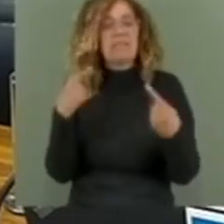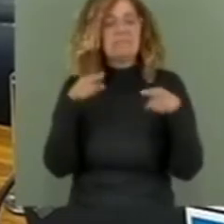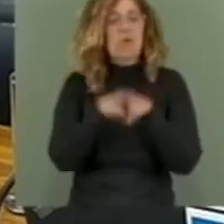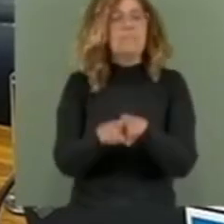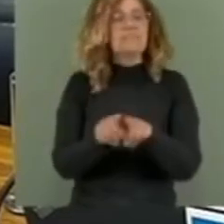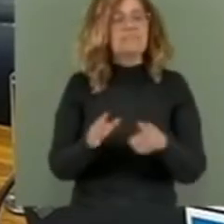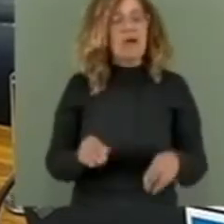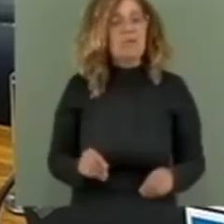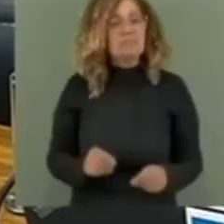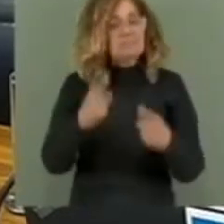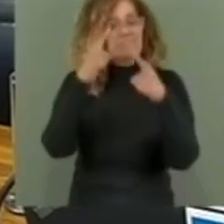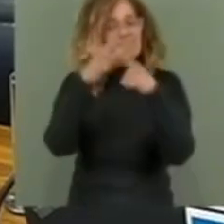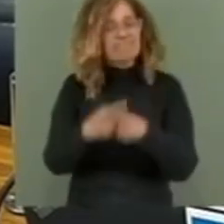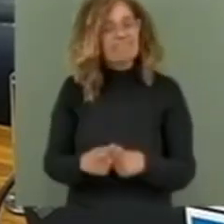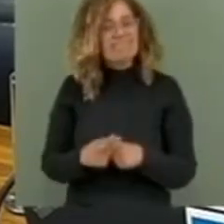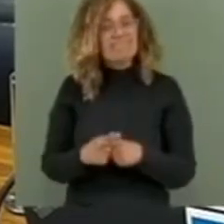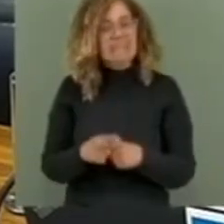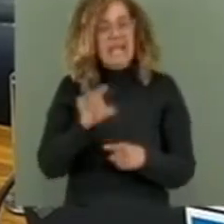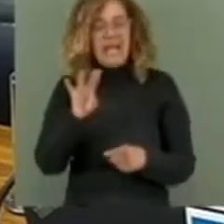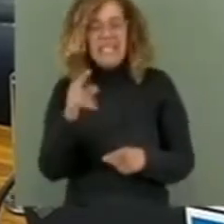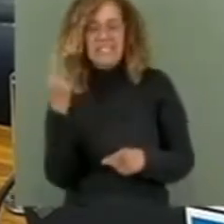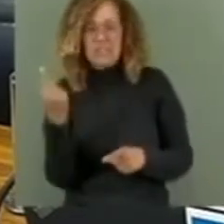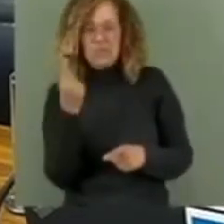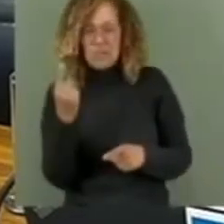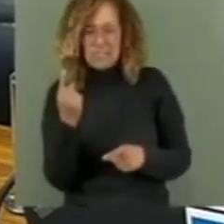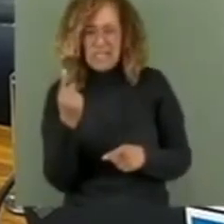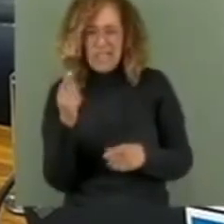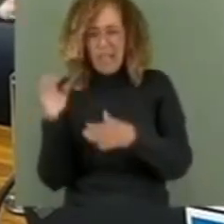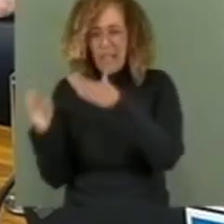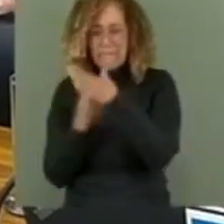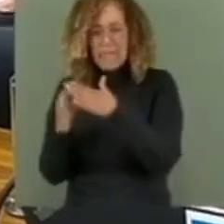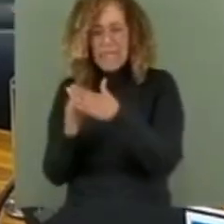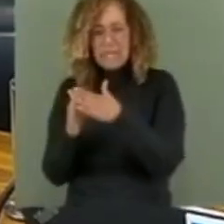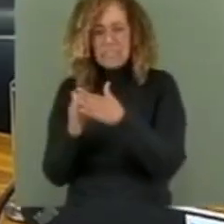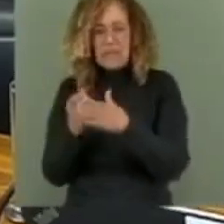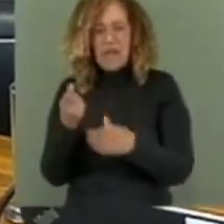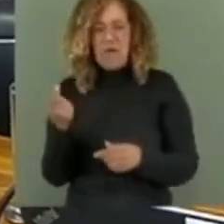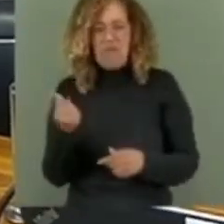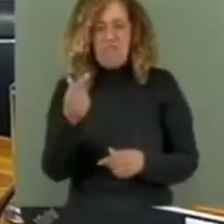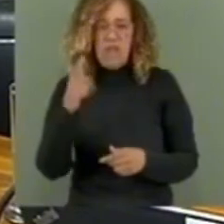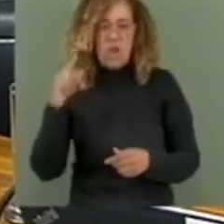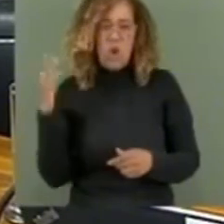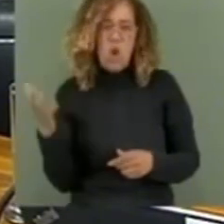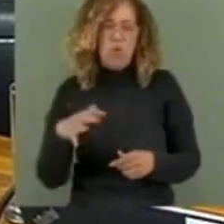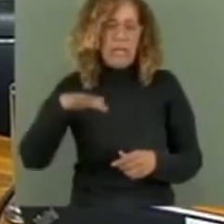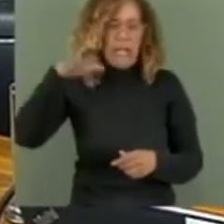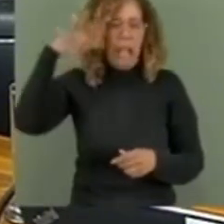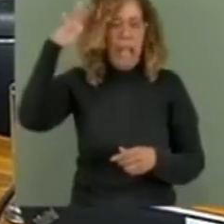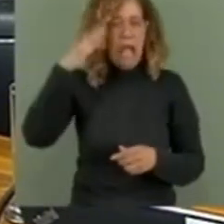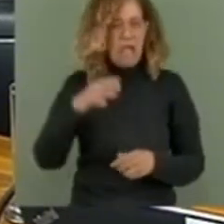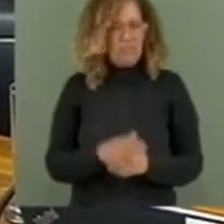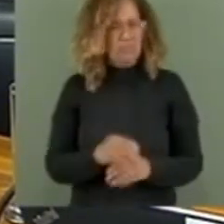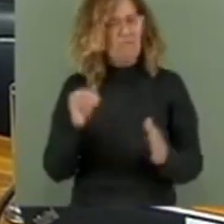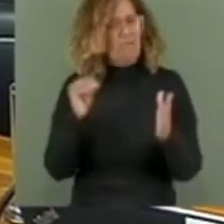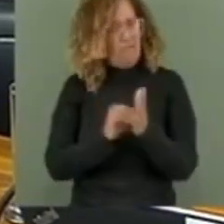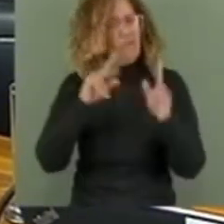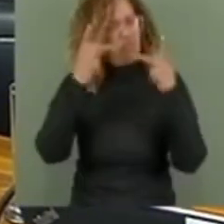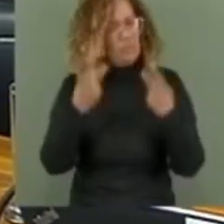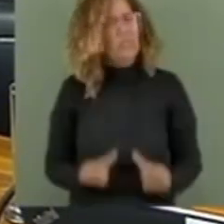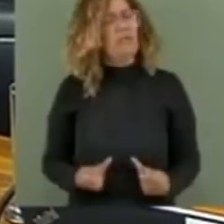quando eles ficam só aí o preço vai lá para cima Então isso é isso não é correto isso é desumano então o nosso